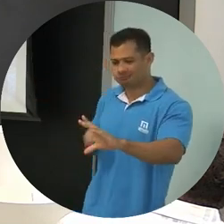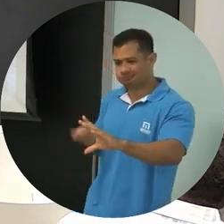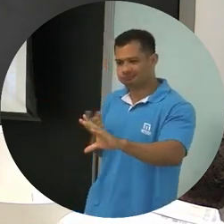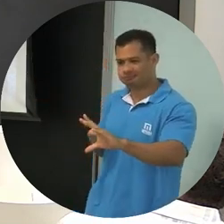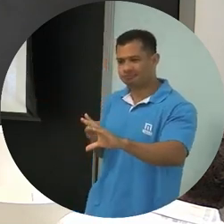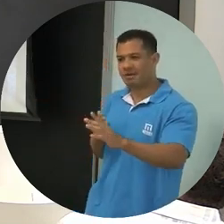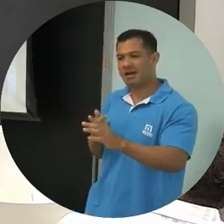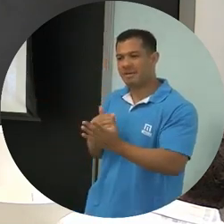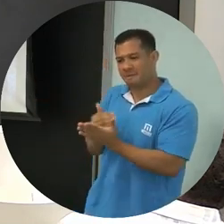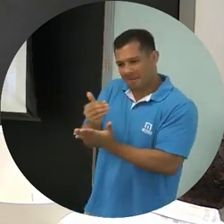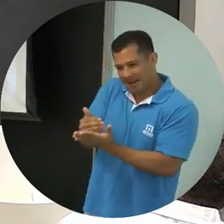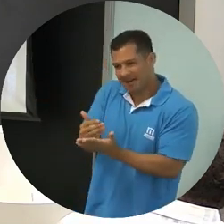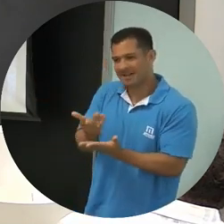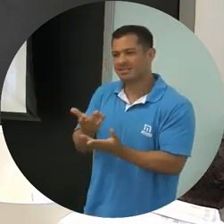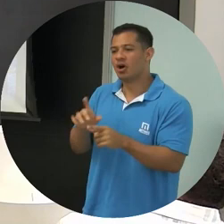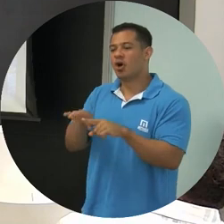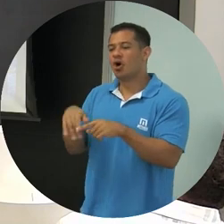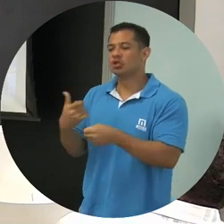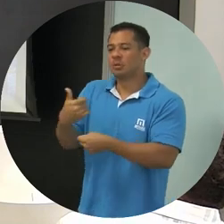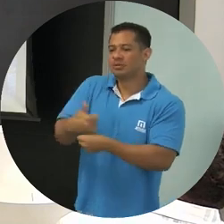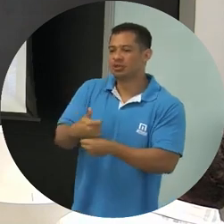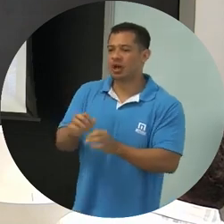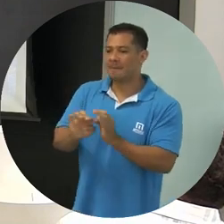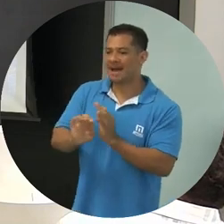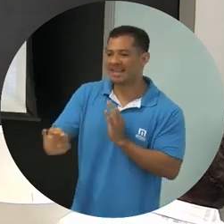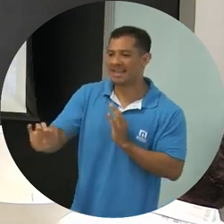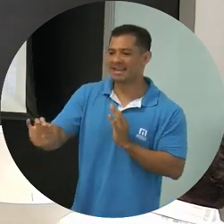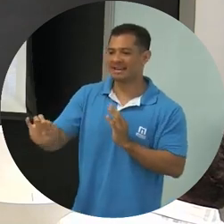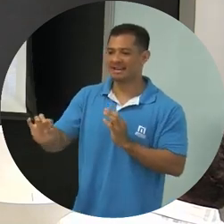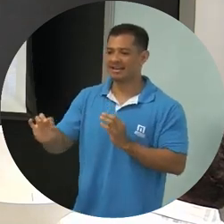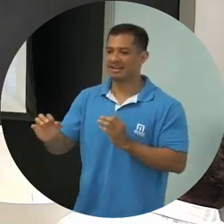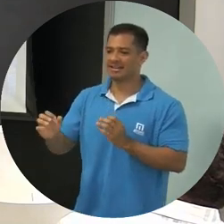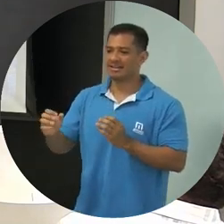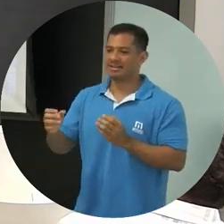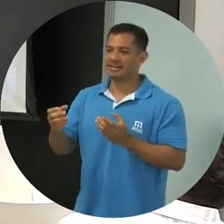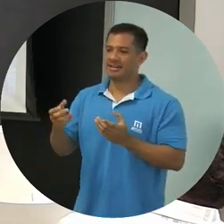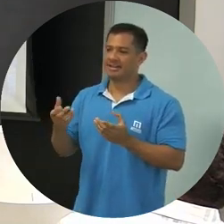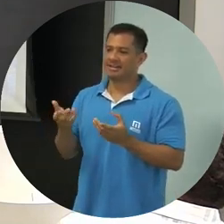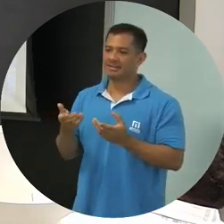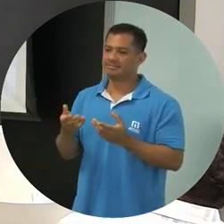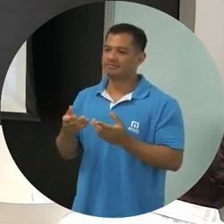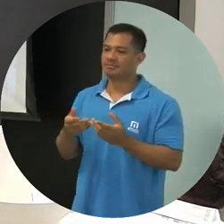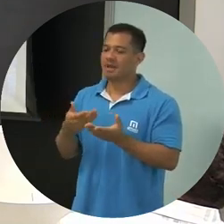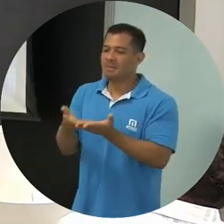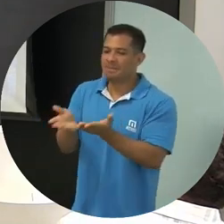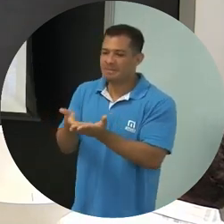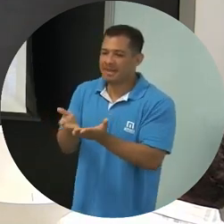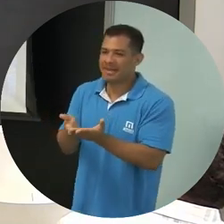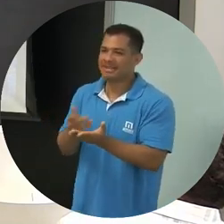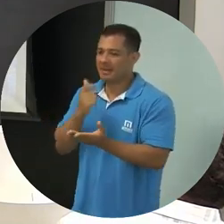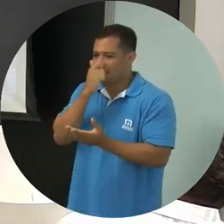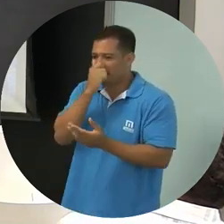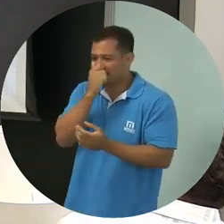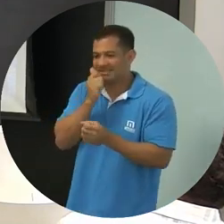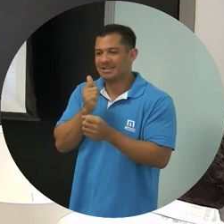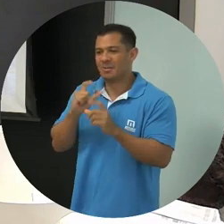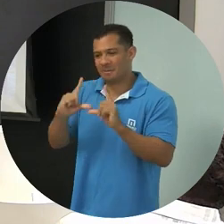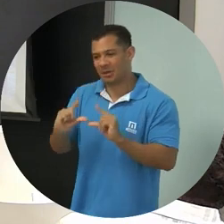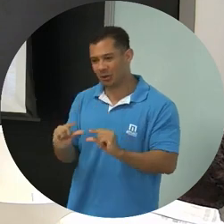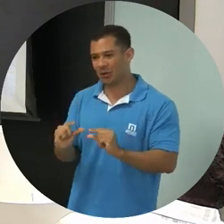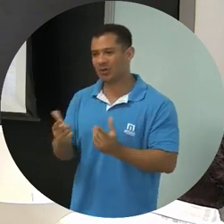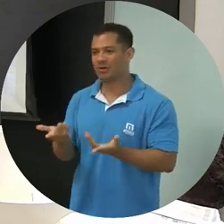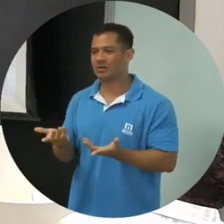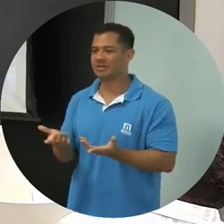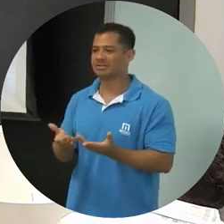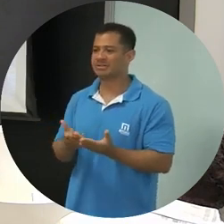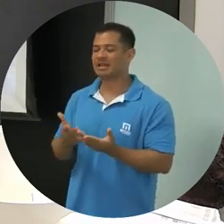a substituição de uma mangueira, uma mangueira com uma perda de carga menor. Então, todo o processo é avaliado. Mas,